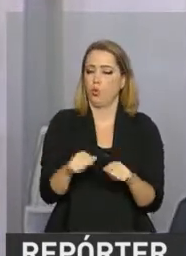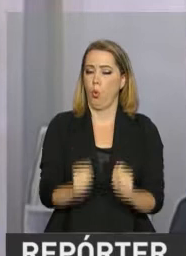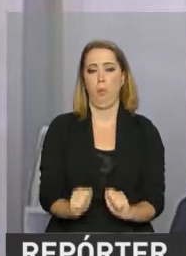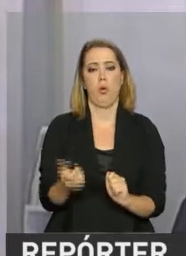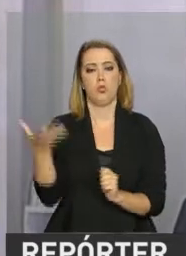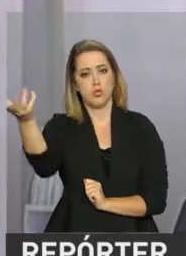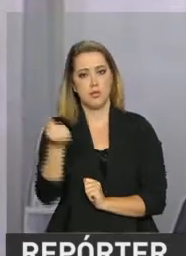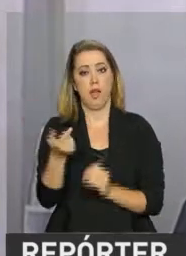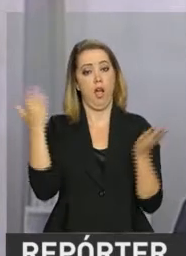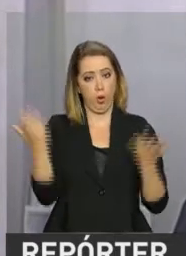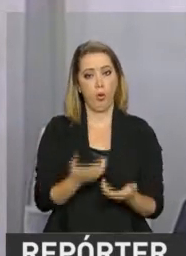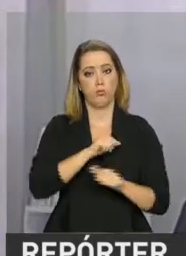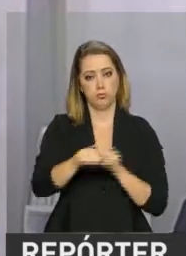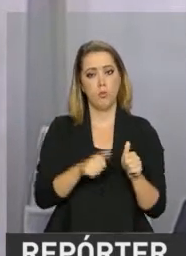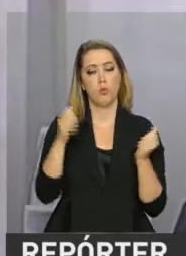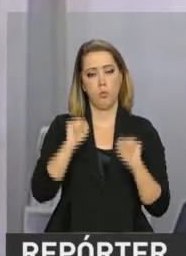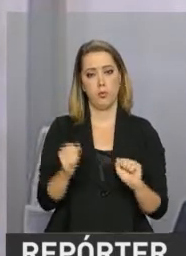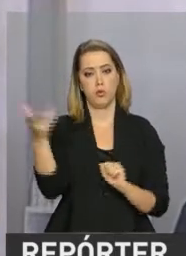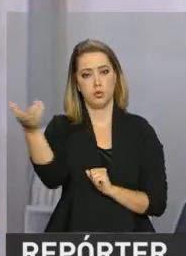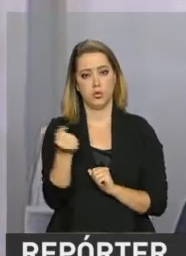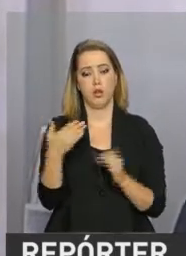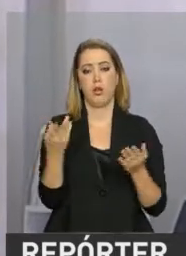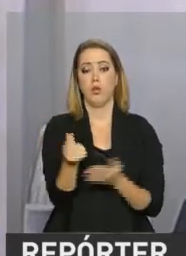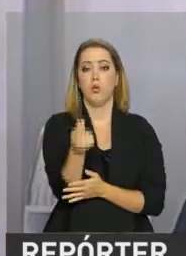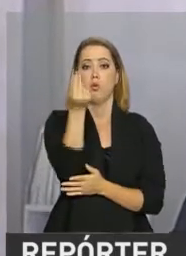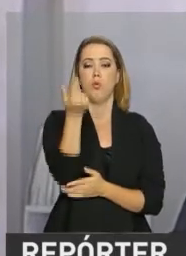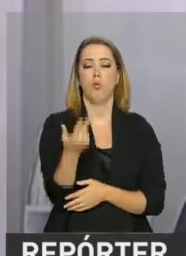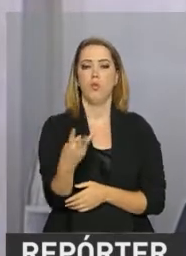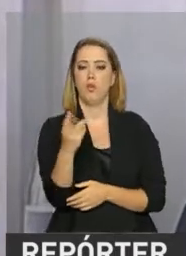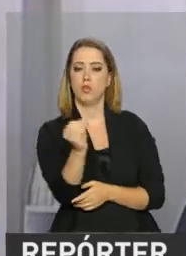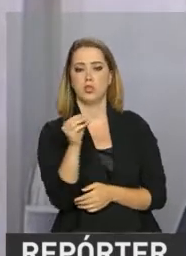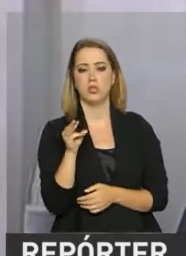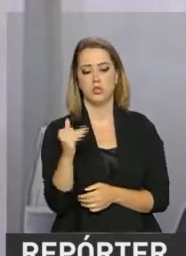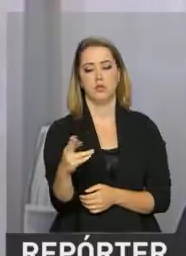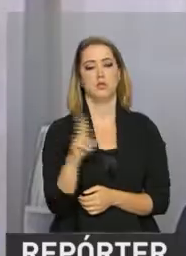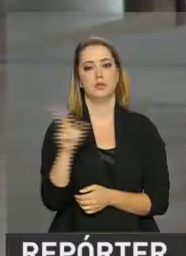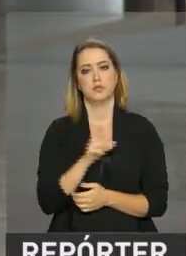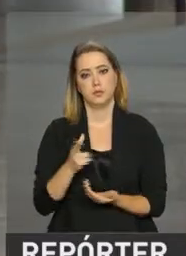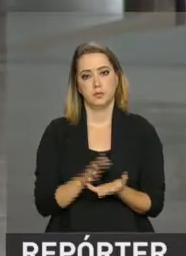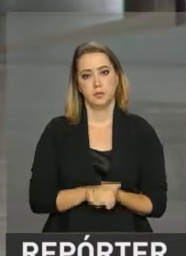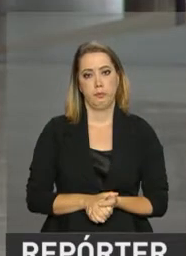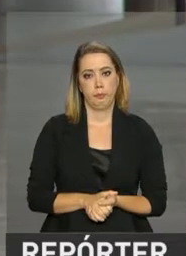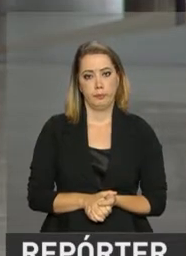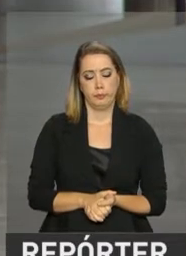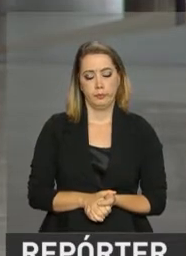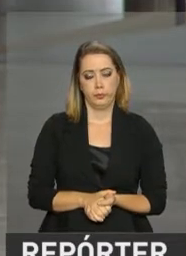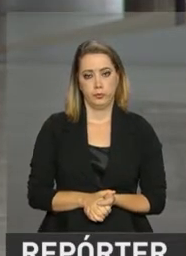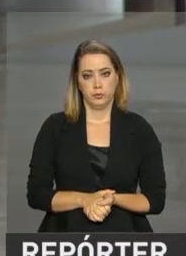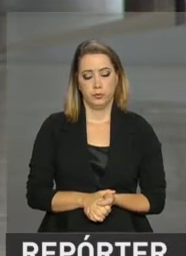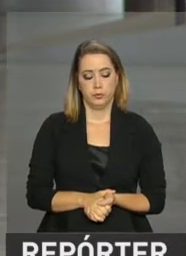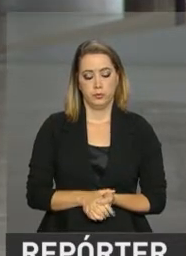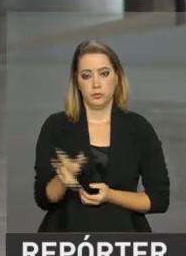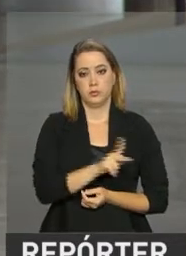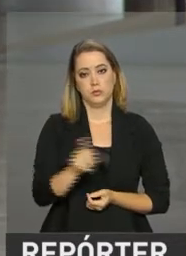trata se de um valor que pode alcançar pelos cálculos cerca de 30 bilhões de reais o presidente